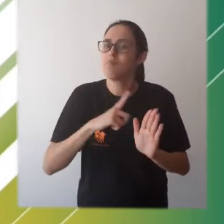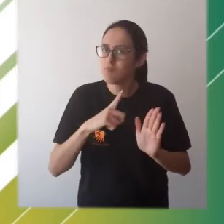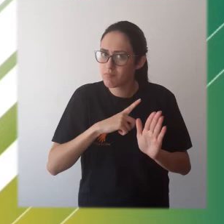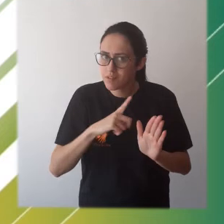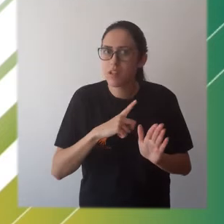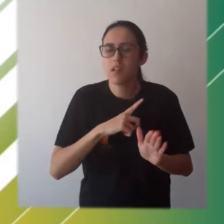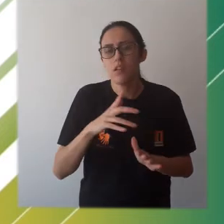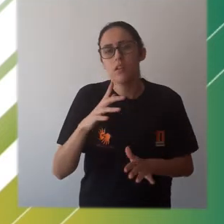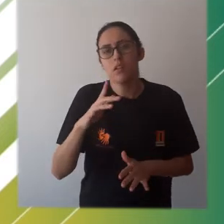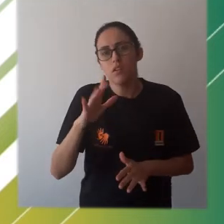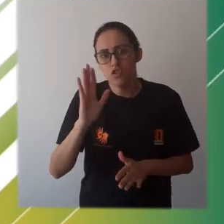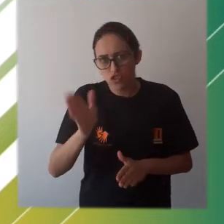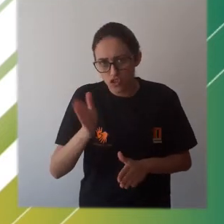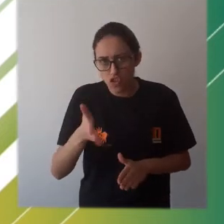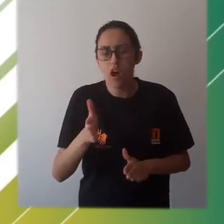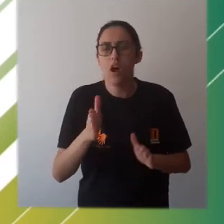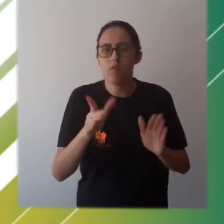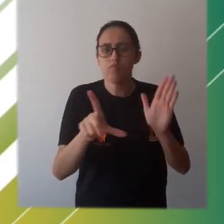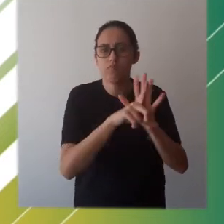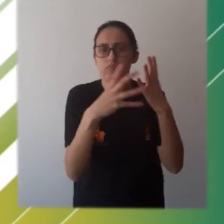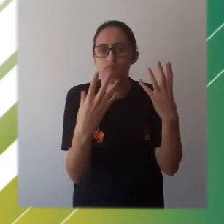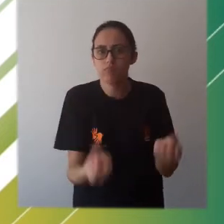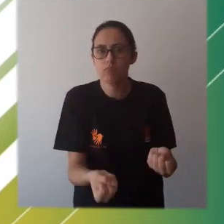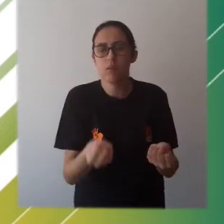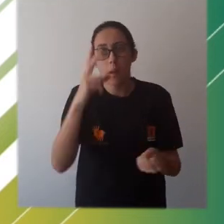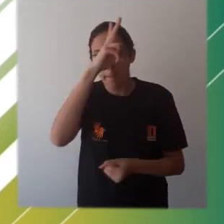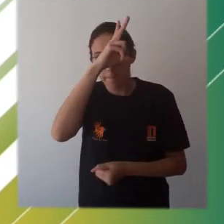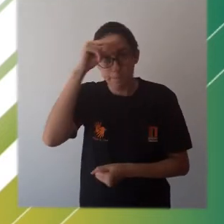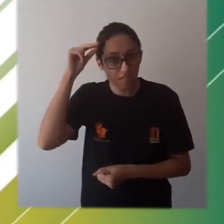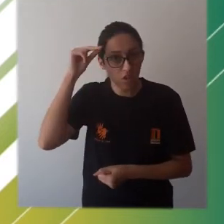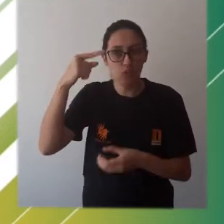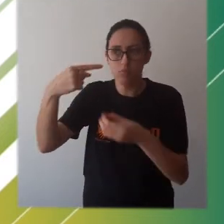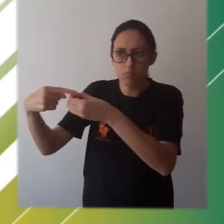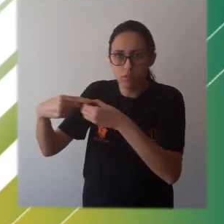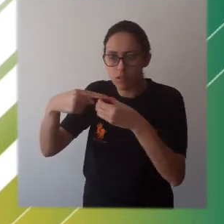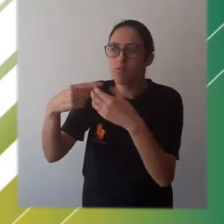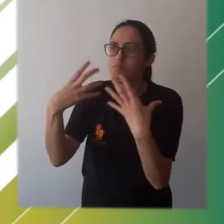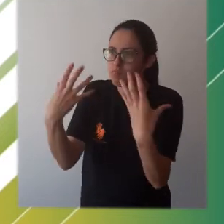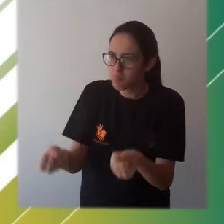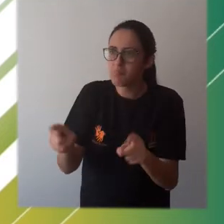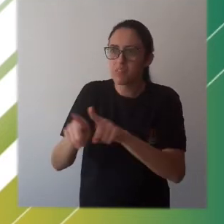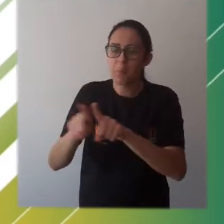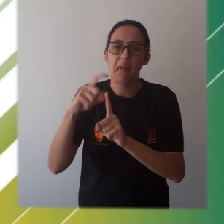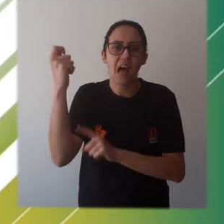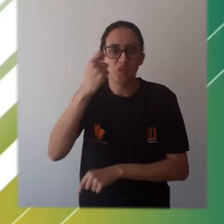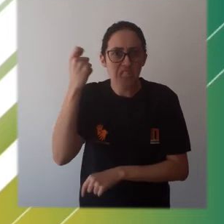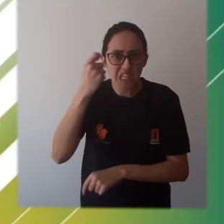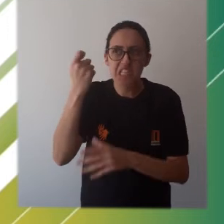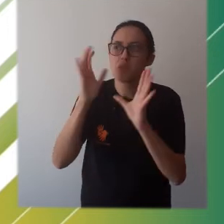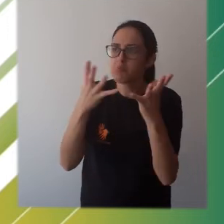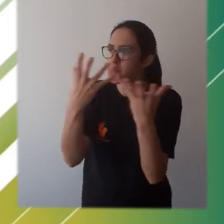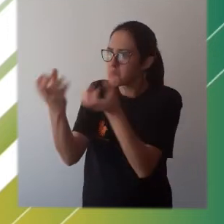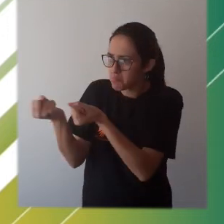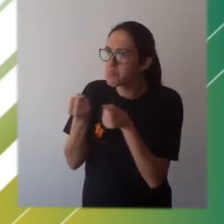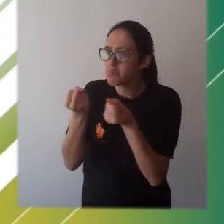onde nós tivemos 11 ou 12 emendas, onde prefeituras municipais ou associações